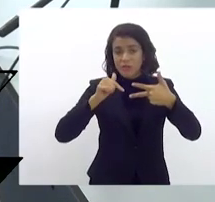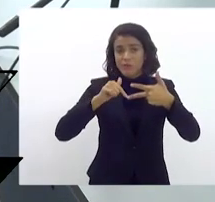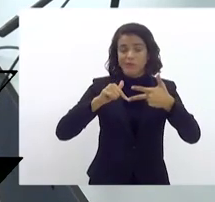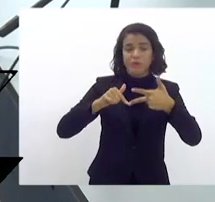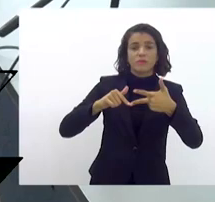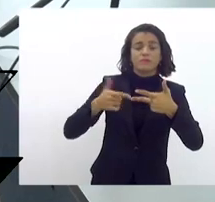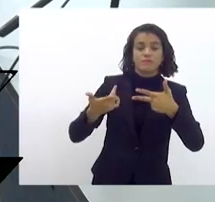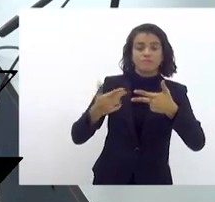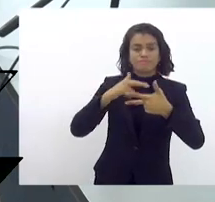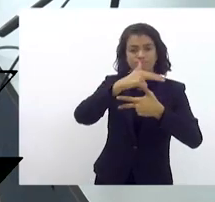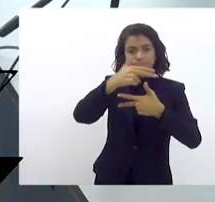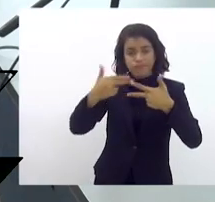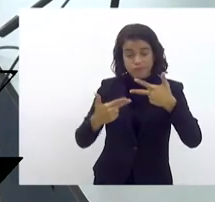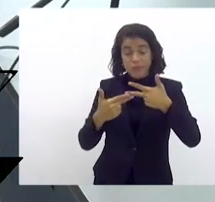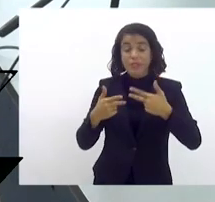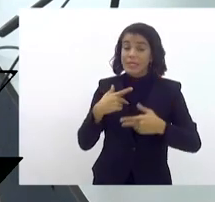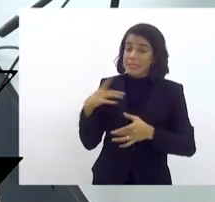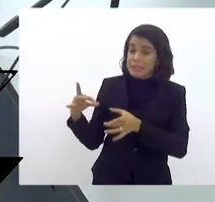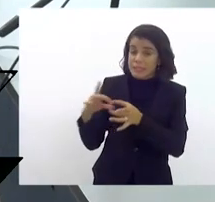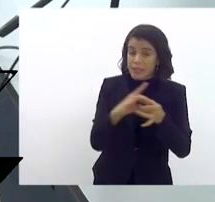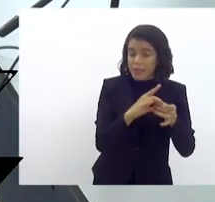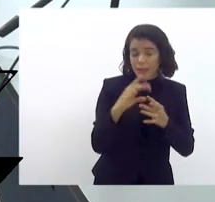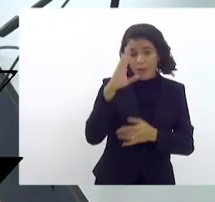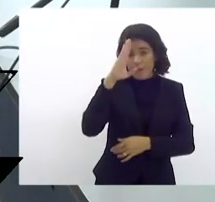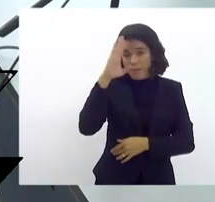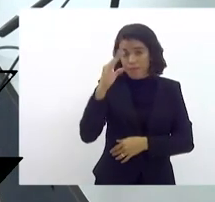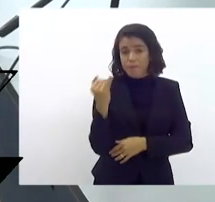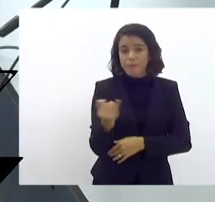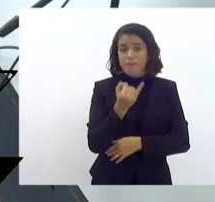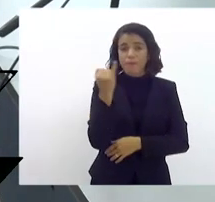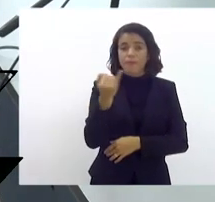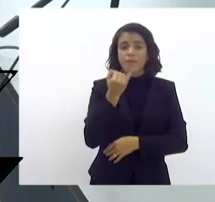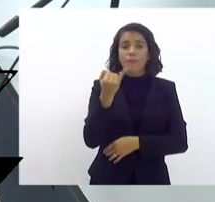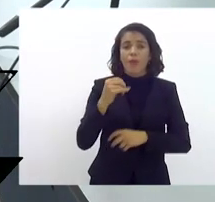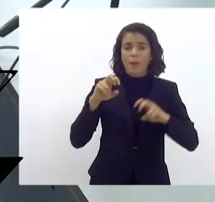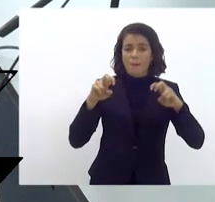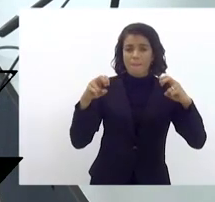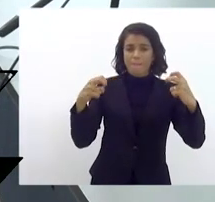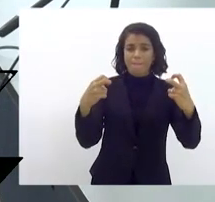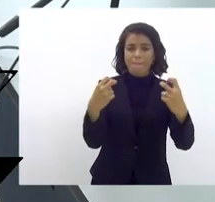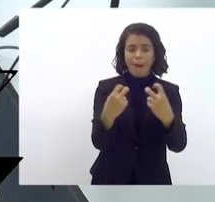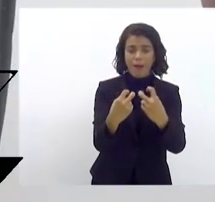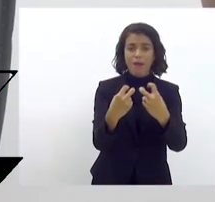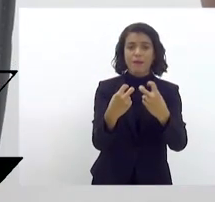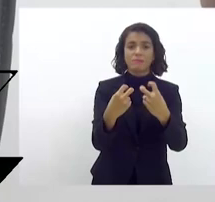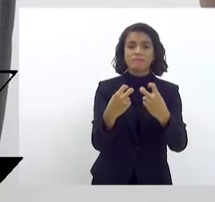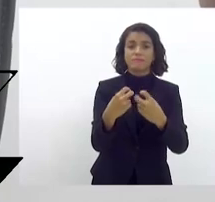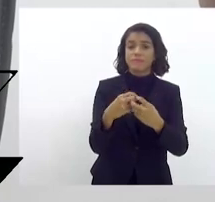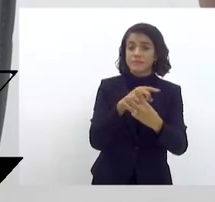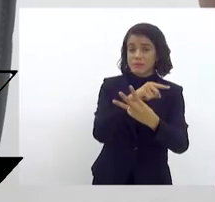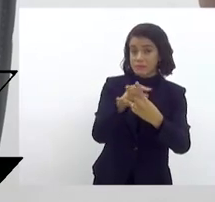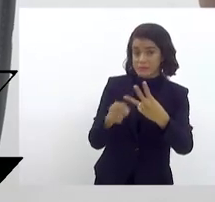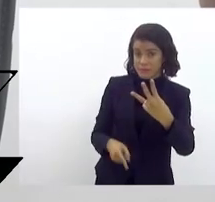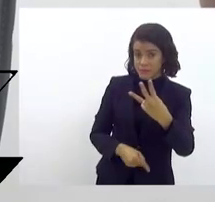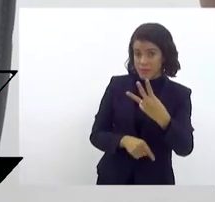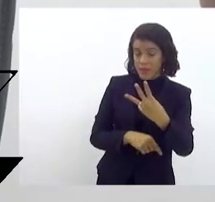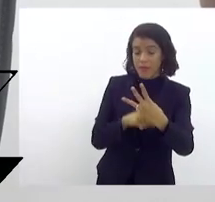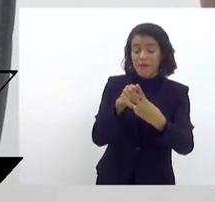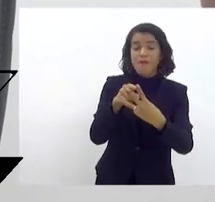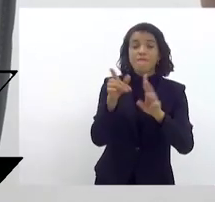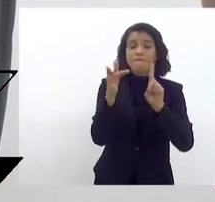irregularidade nesse sentido é fundamental direcionais oitivas a partir de três eixos